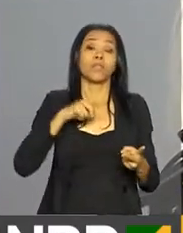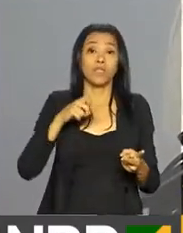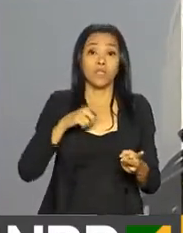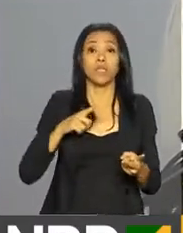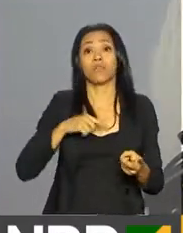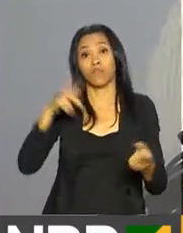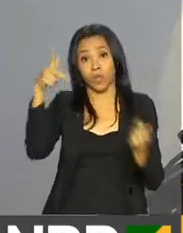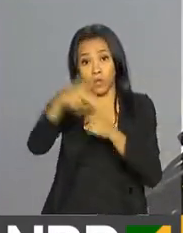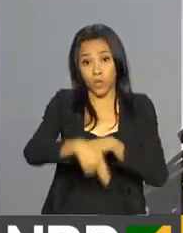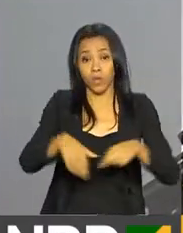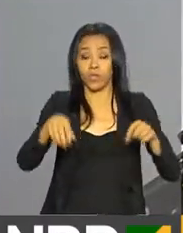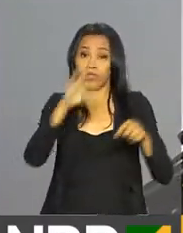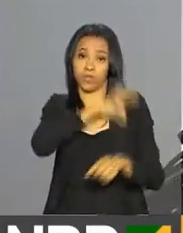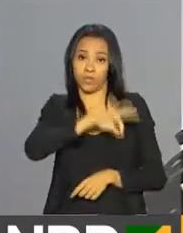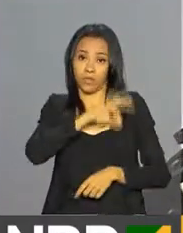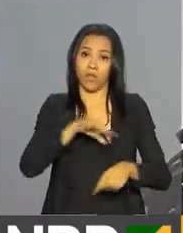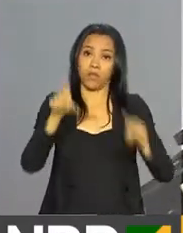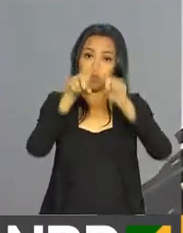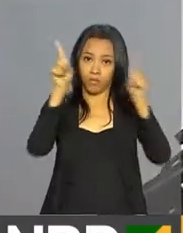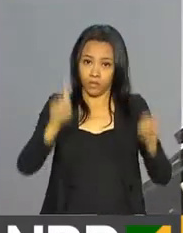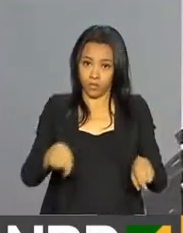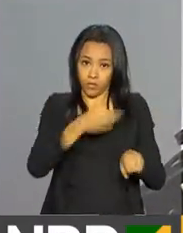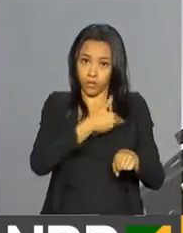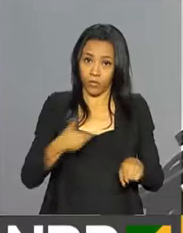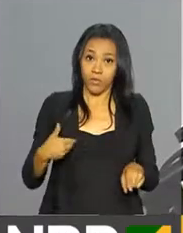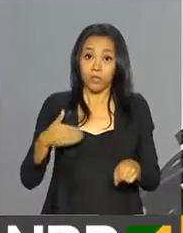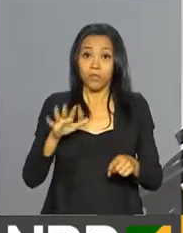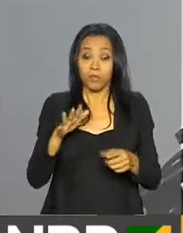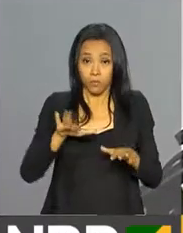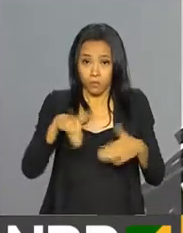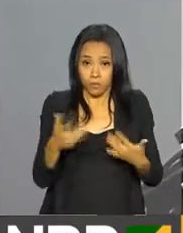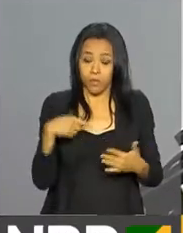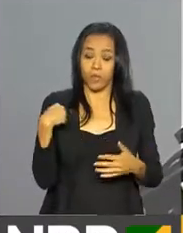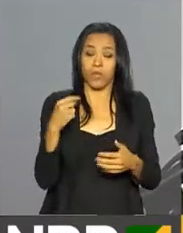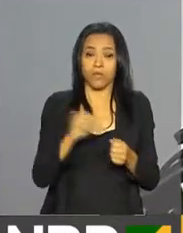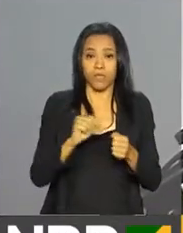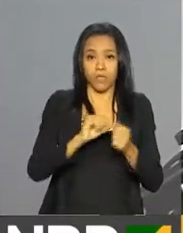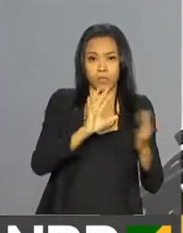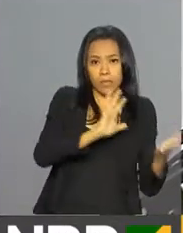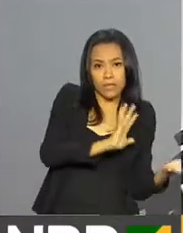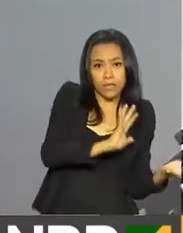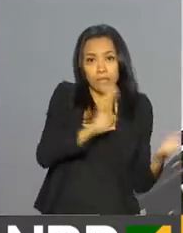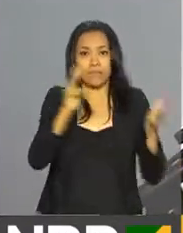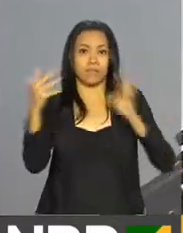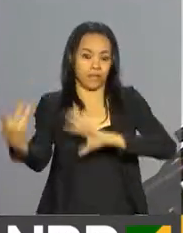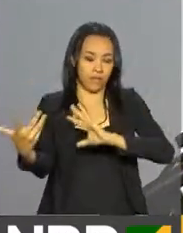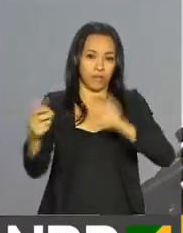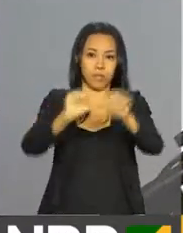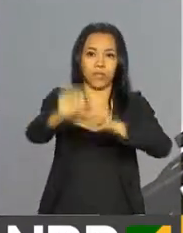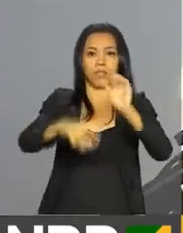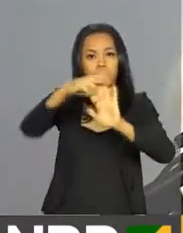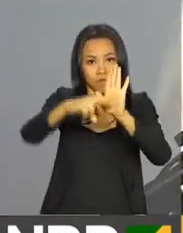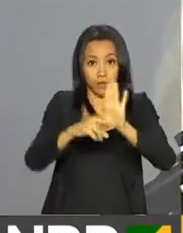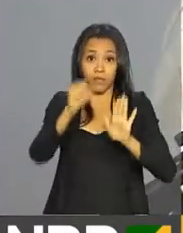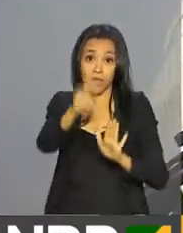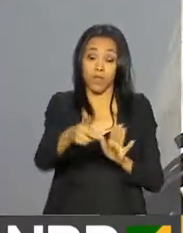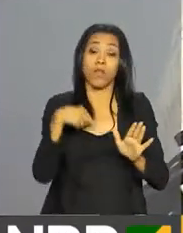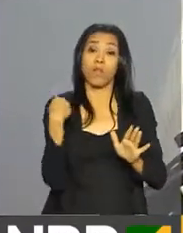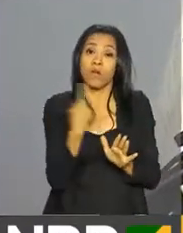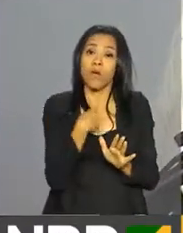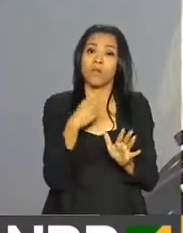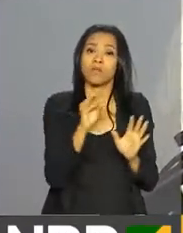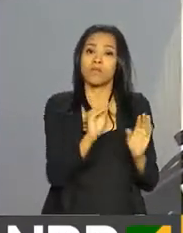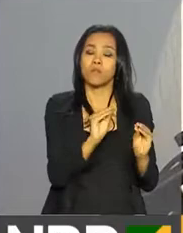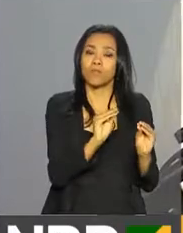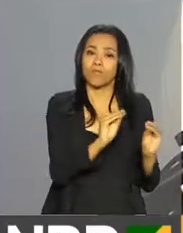públicos portanto quando nós fazemos agora uma transição na previdência a reforma da previdência nós estamos adiando esta